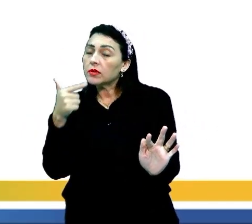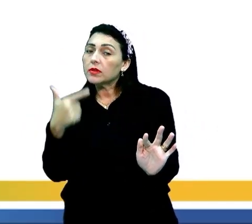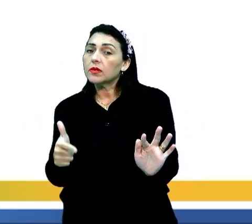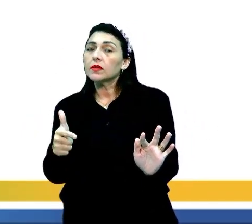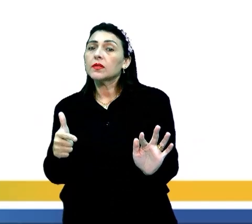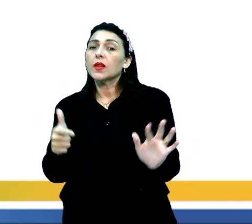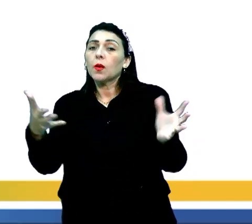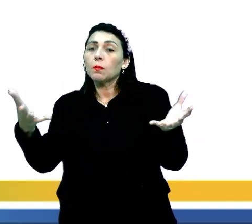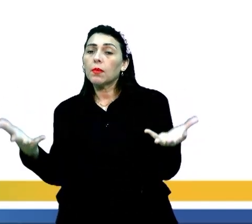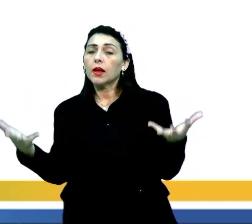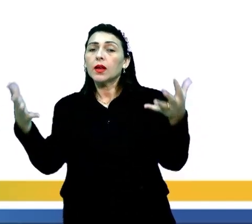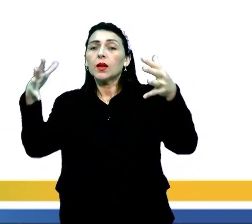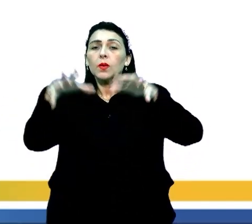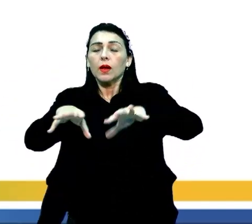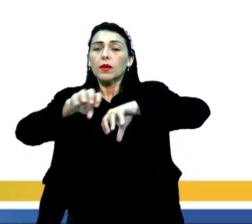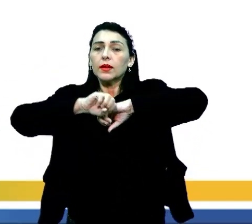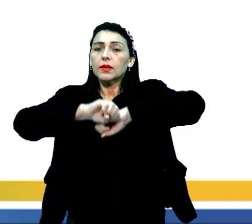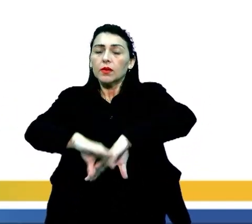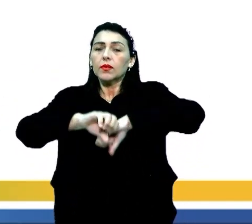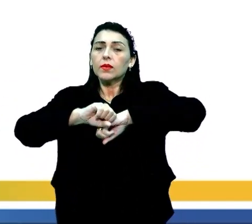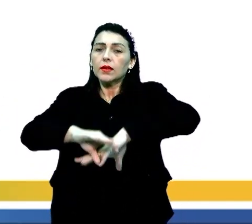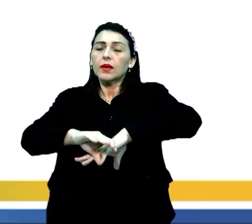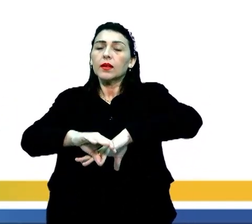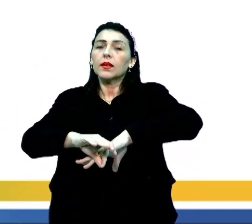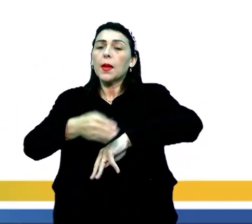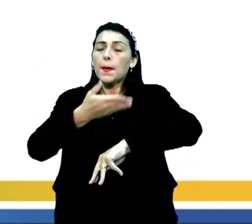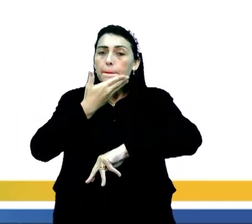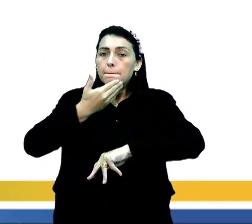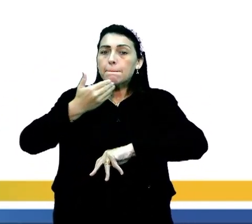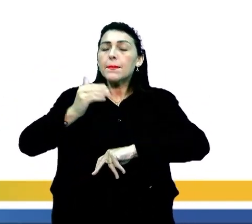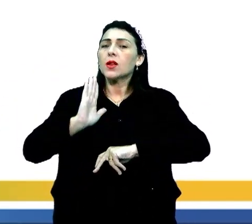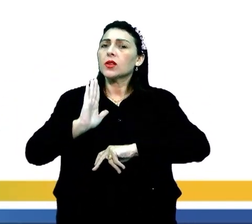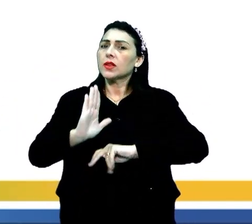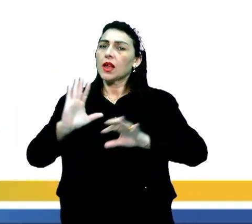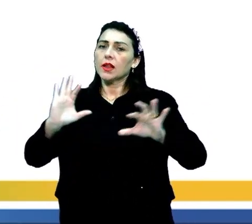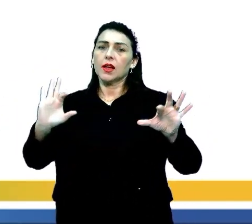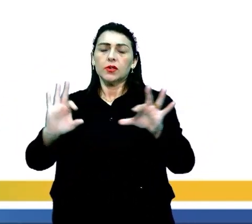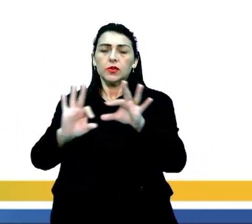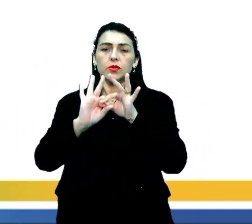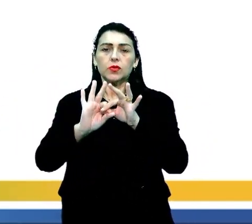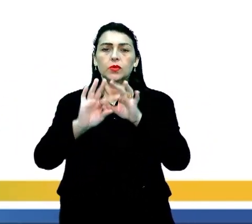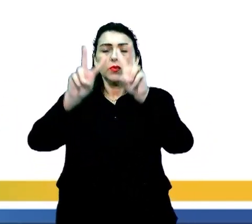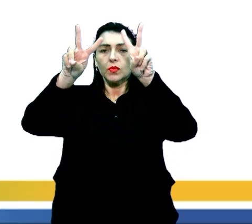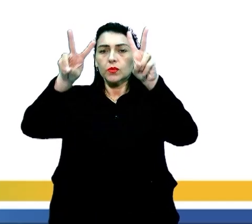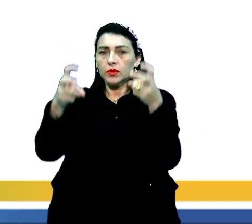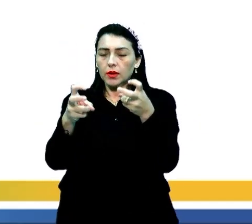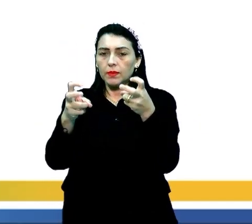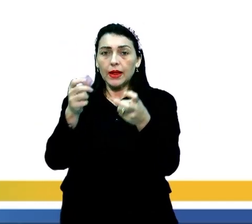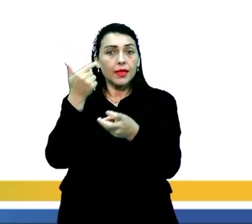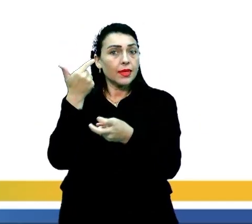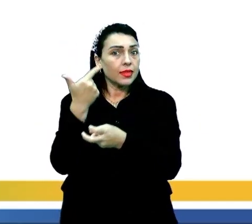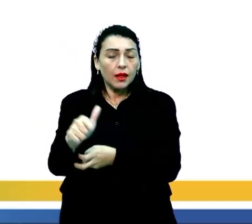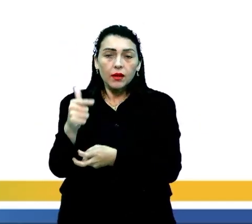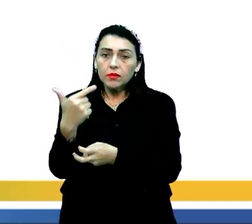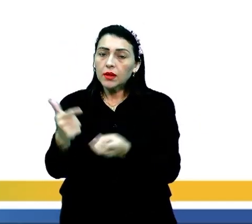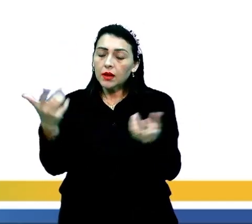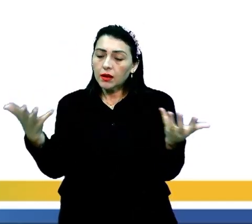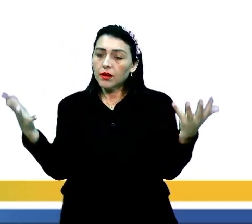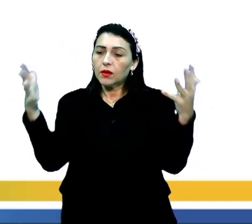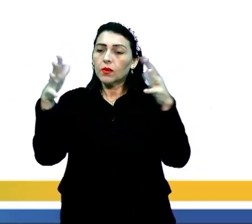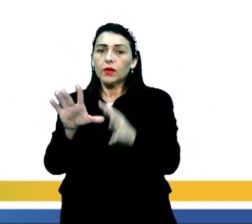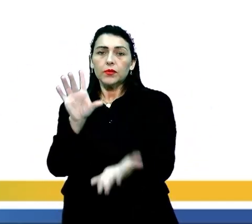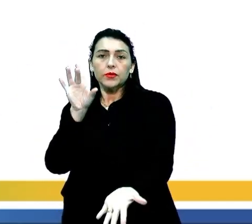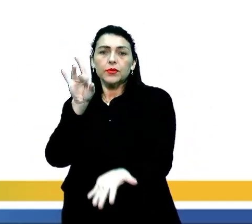uma inclusão educacional plena. A tese dela já vem casada junto com o tema. Ela está dizendo que não há a